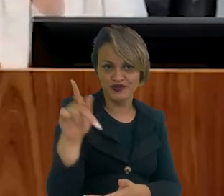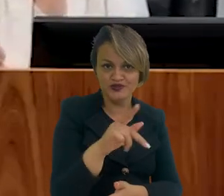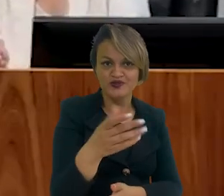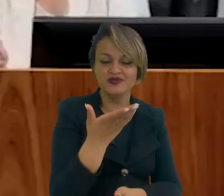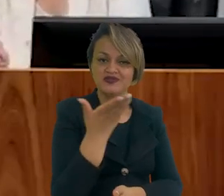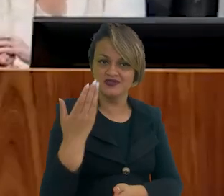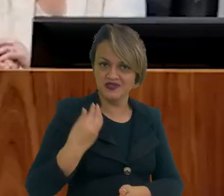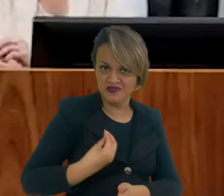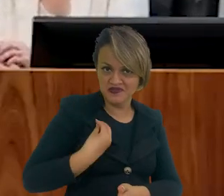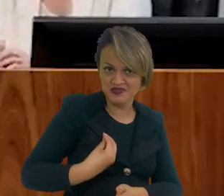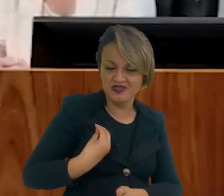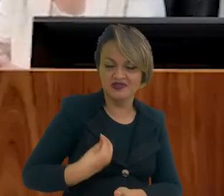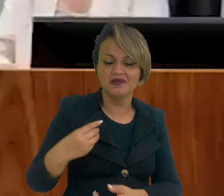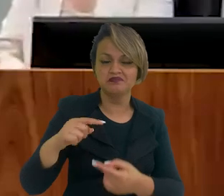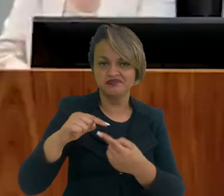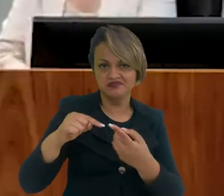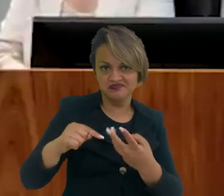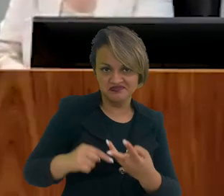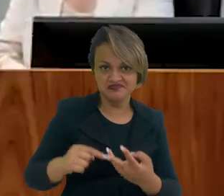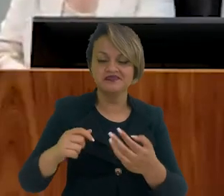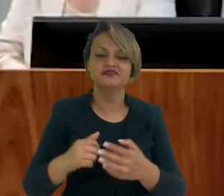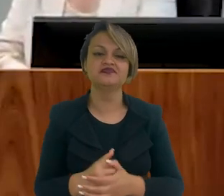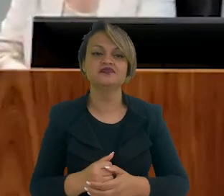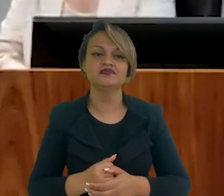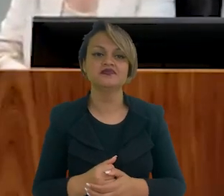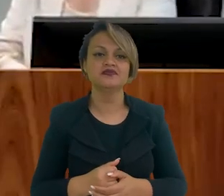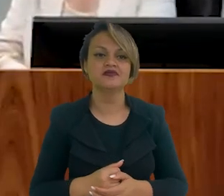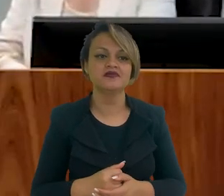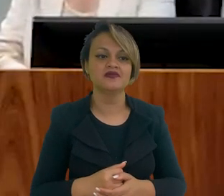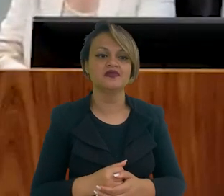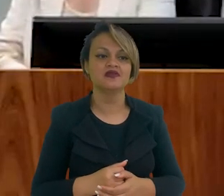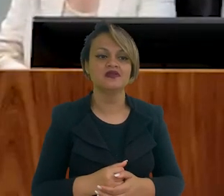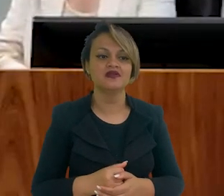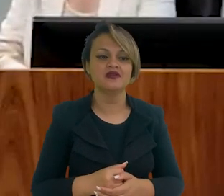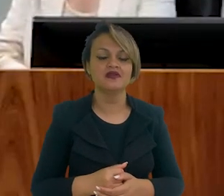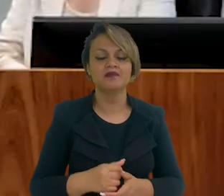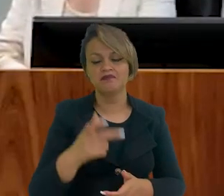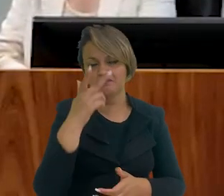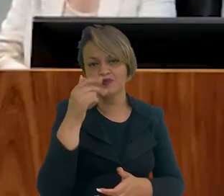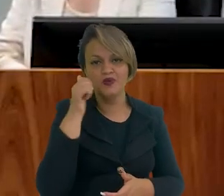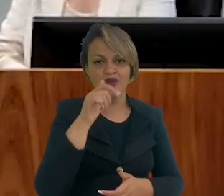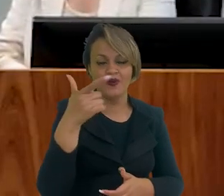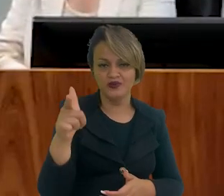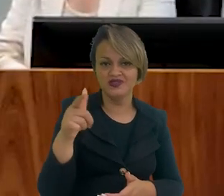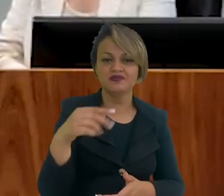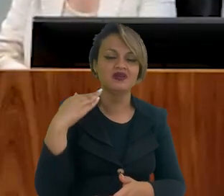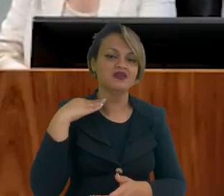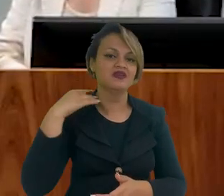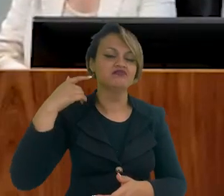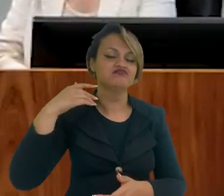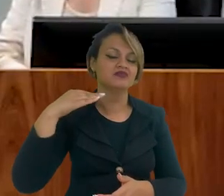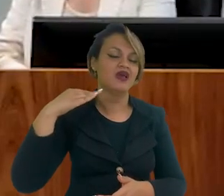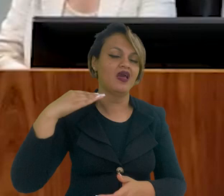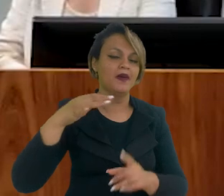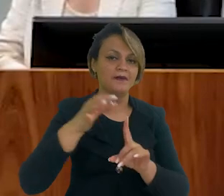então tenho agradecer Professor Doutor mayran Professor Rodrigo